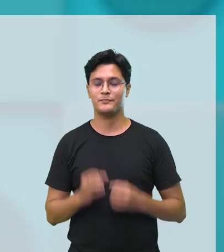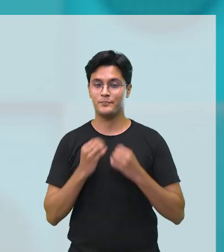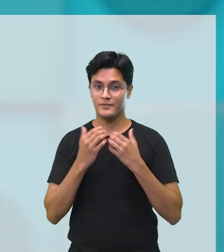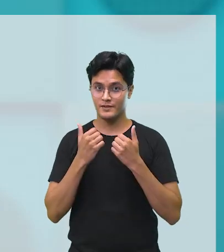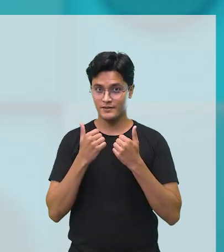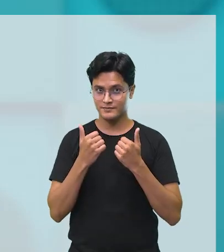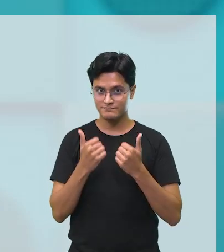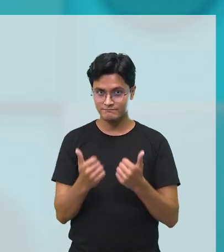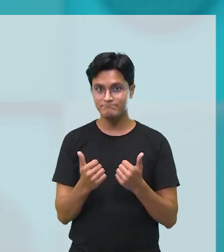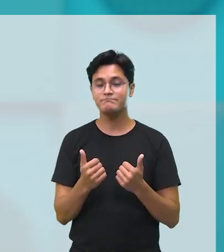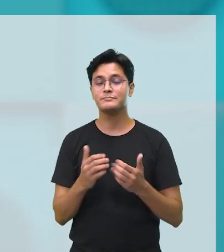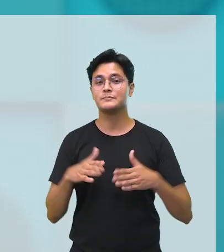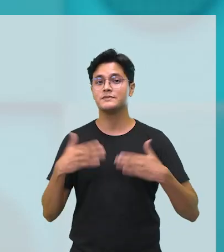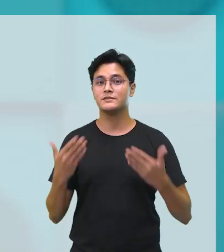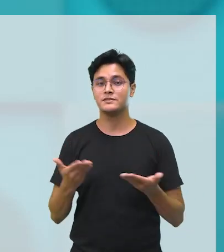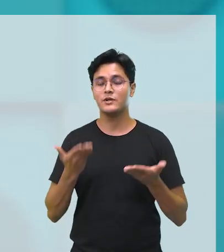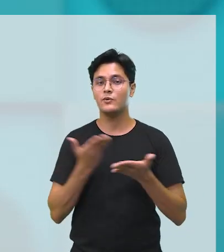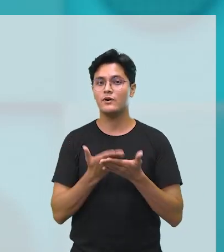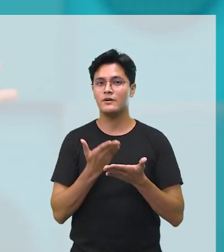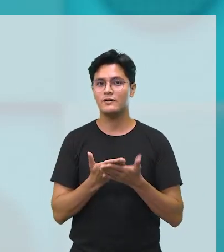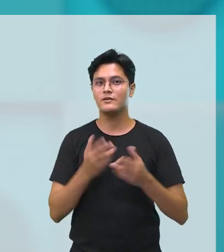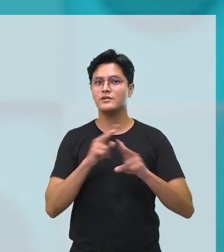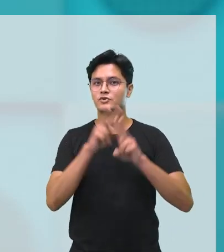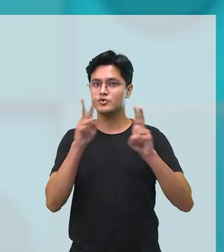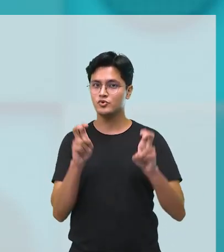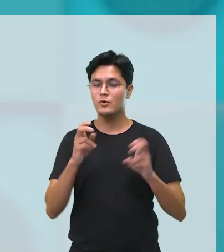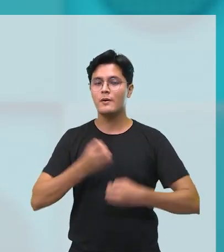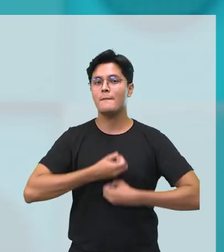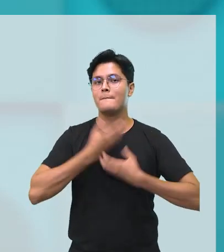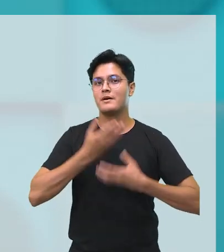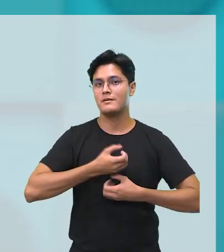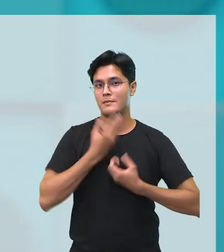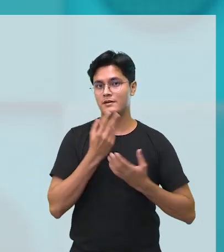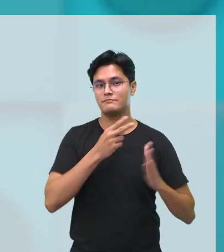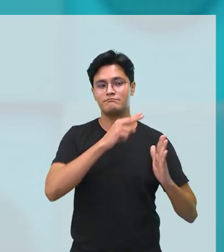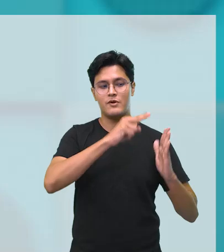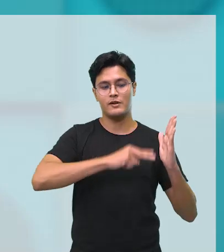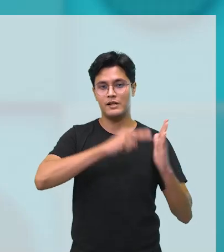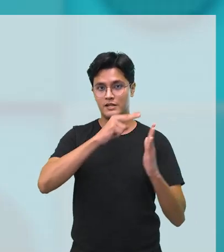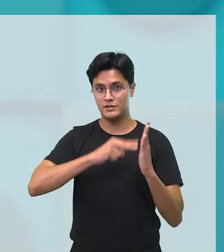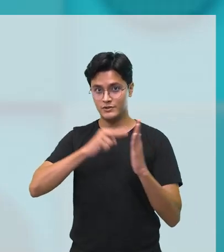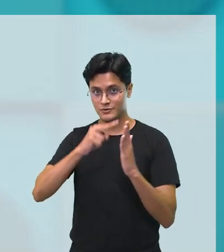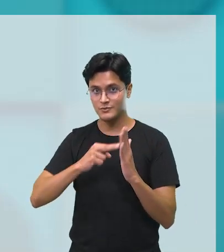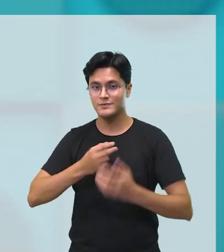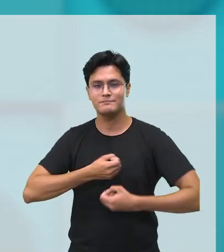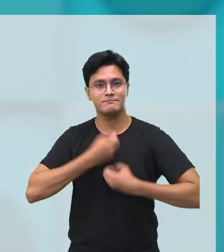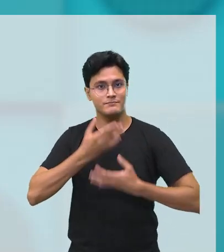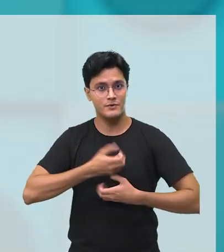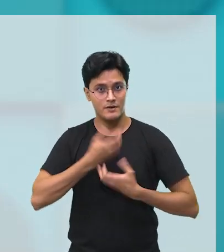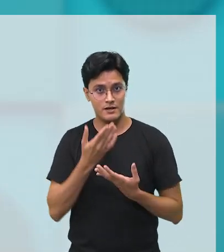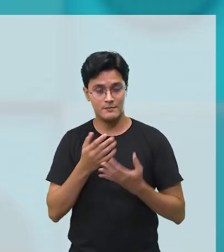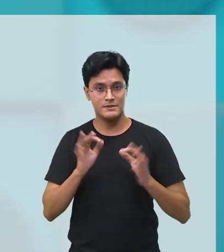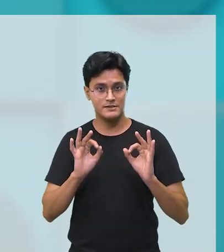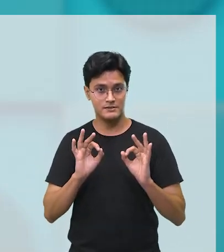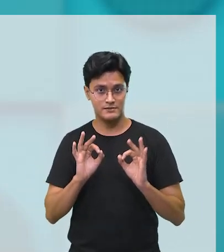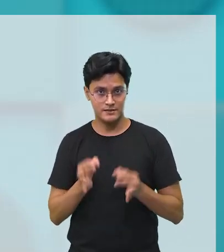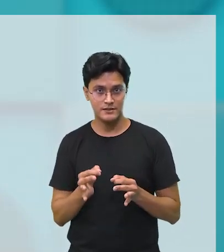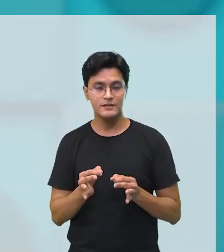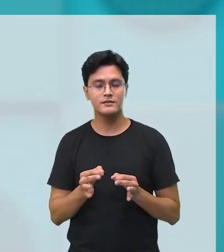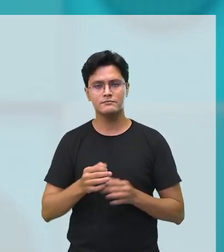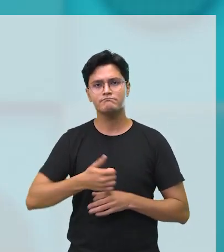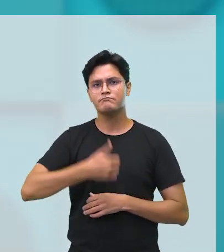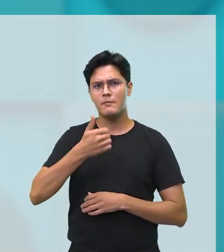Muito bem, meninos, nossa aula é sobre poema, leitura de poemas, certo? Primeiro